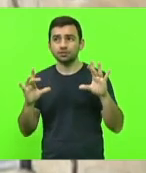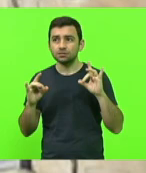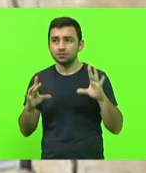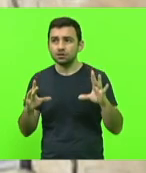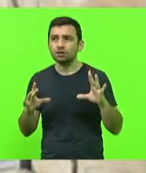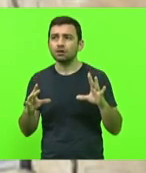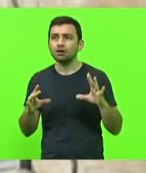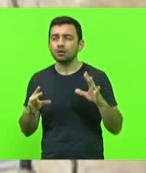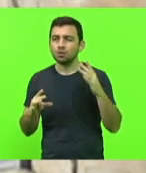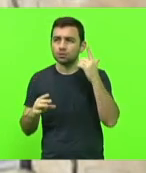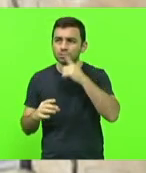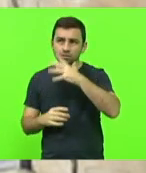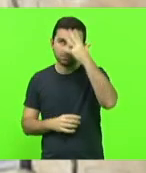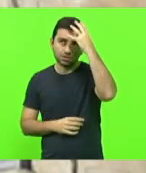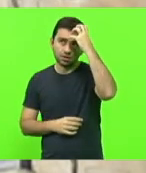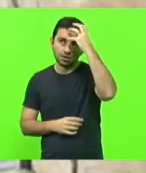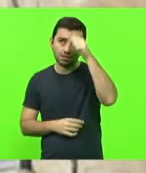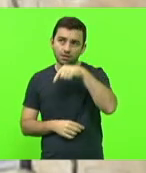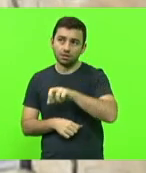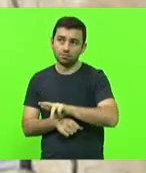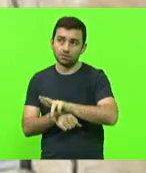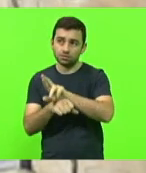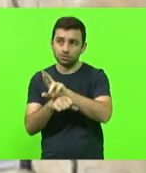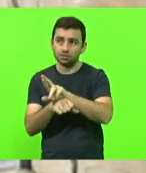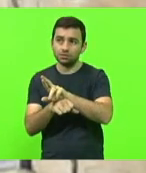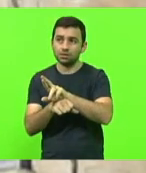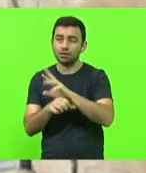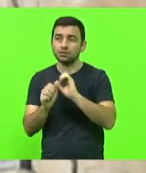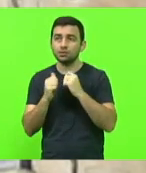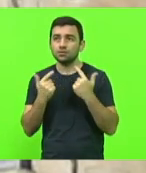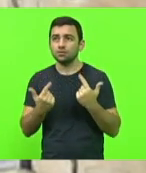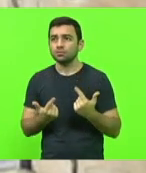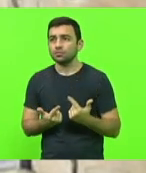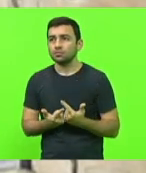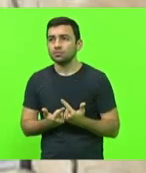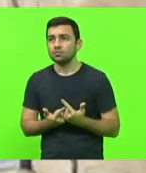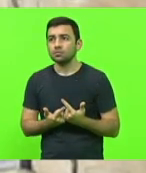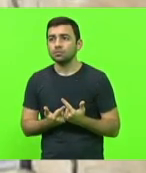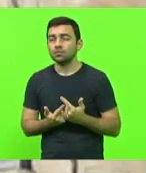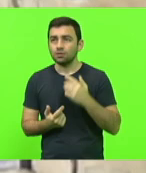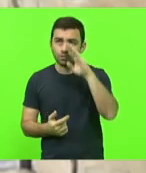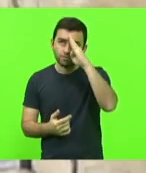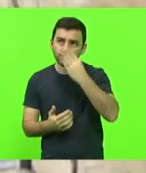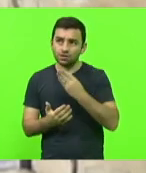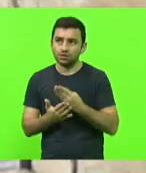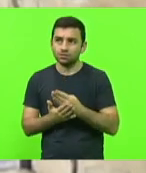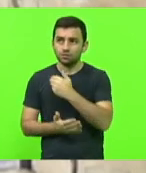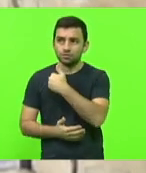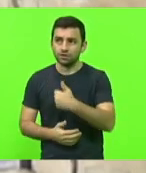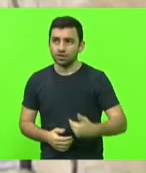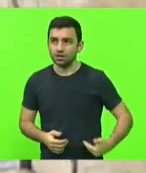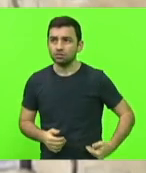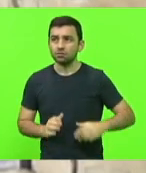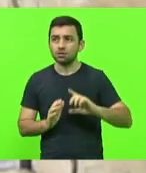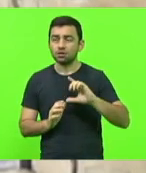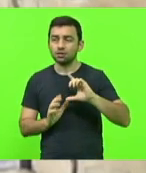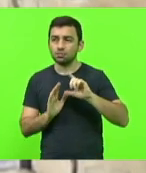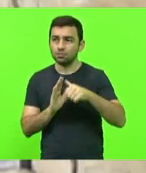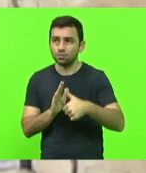do deputado Ismael, que aqui representa a Assembleia, por ter dado esse voto de confiança ao governo do Estado e, por consequência, ao governo